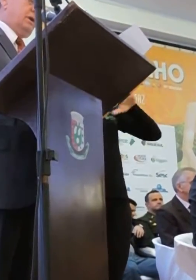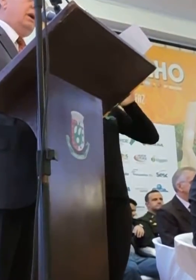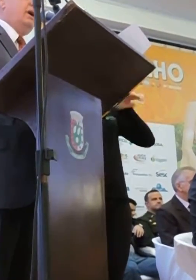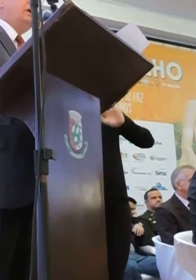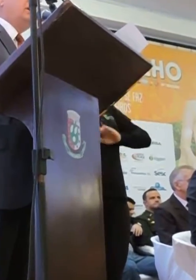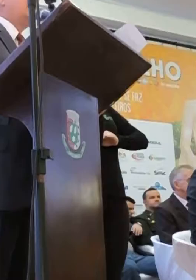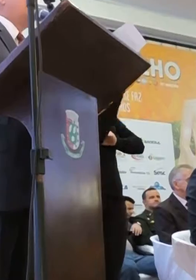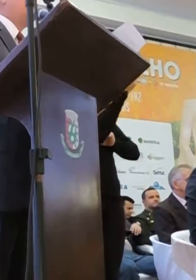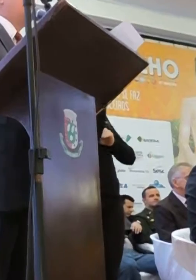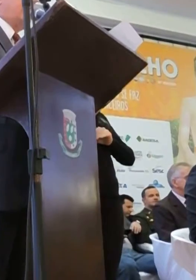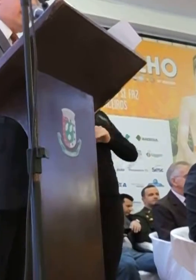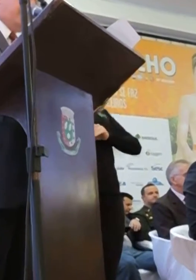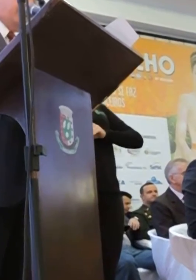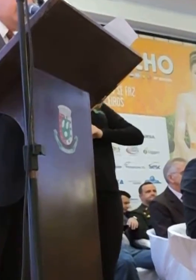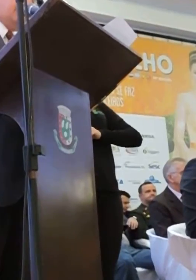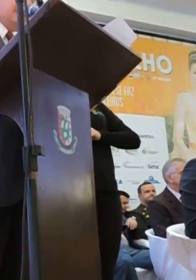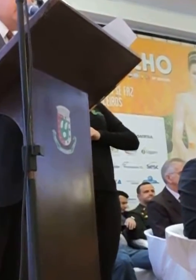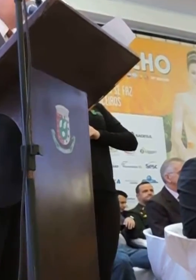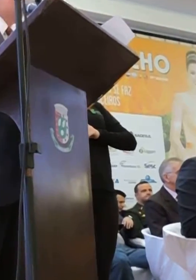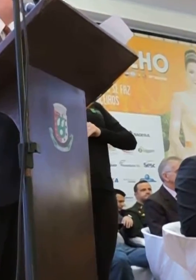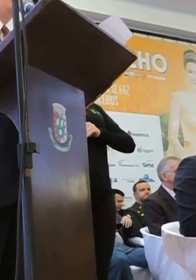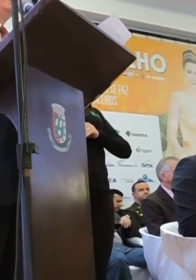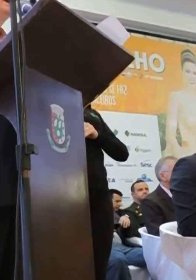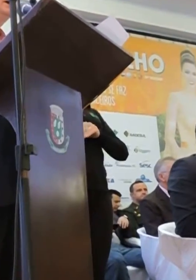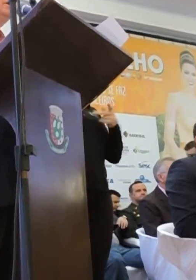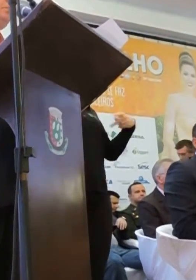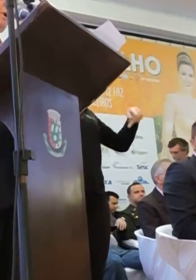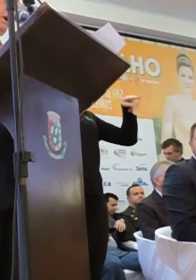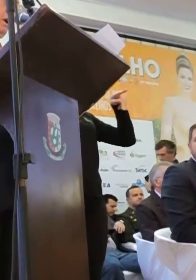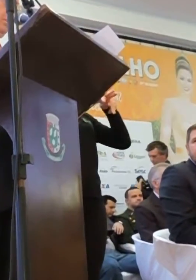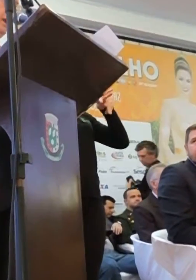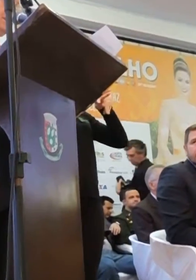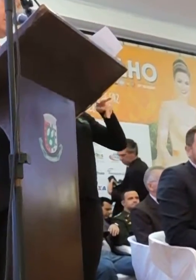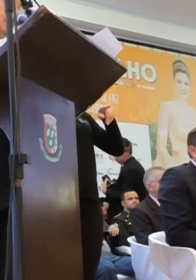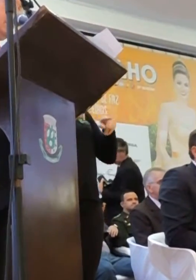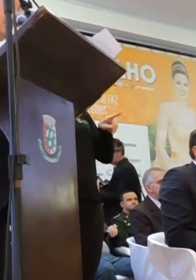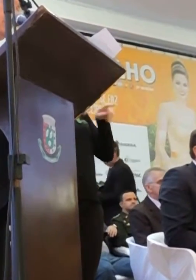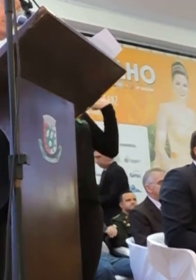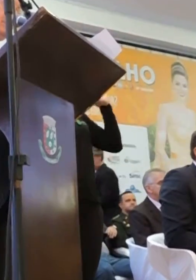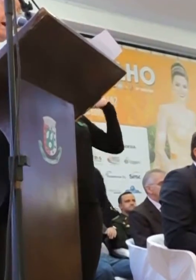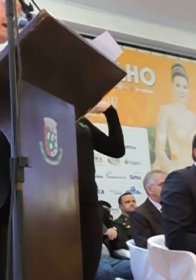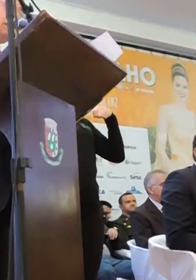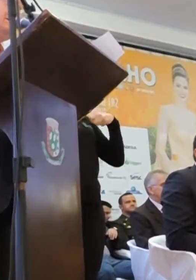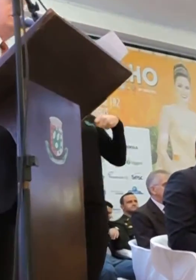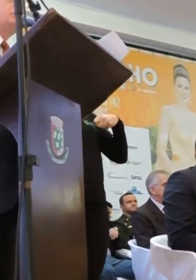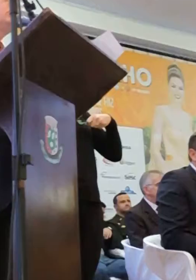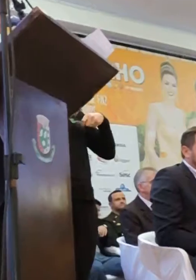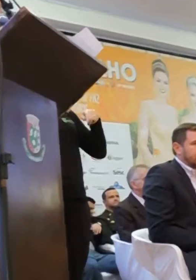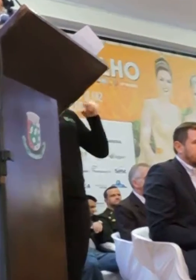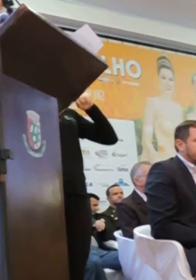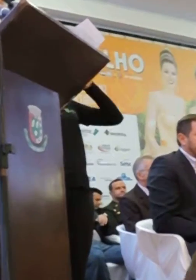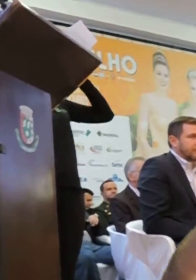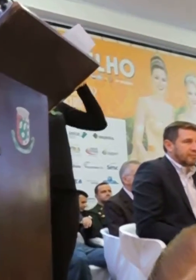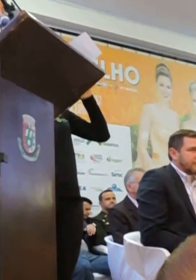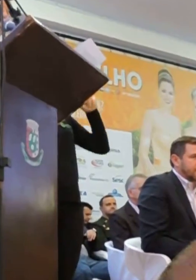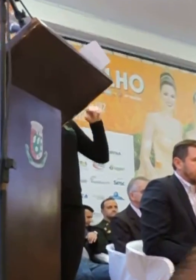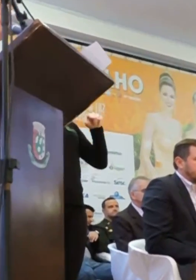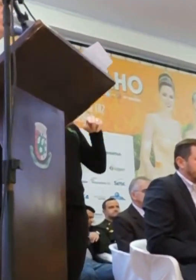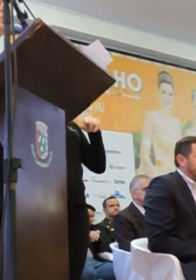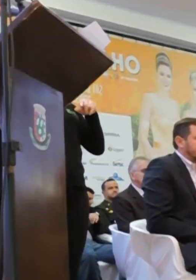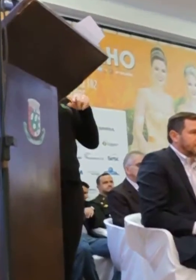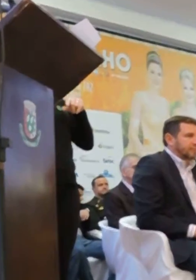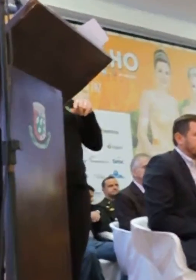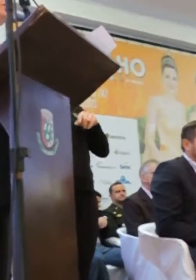nós que temos representação pública precisamos estar atentos ao que